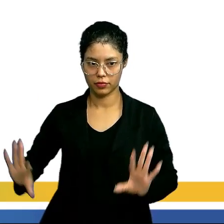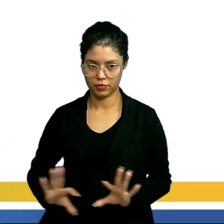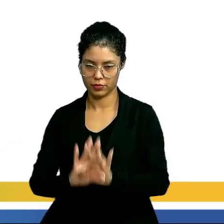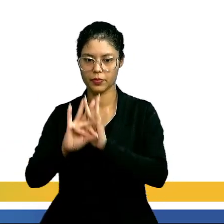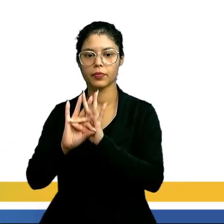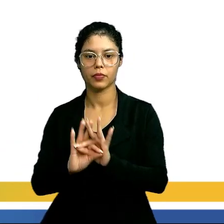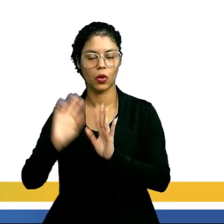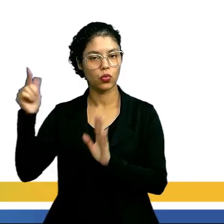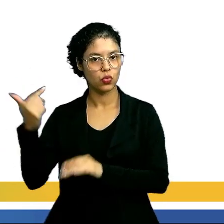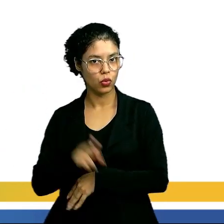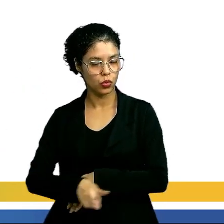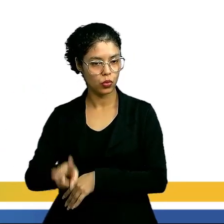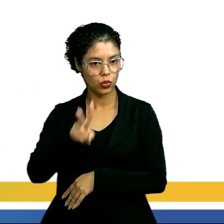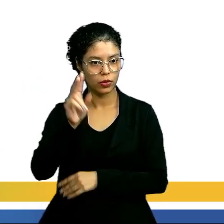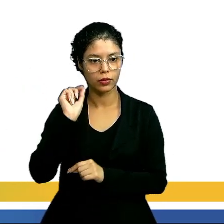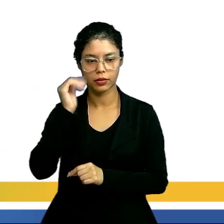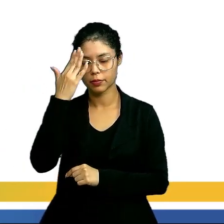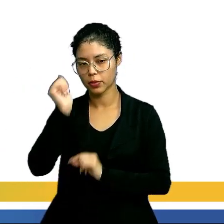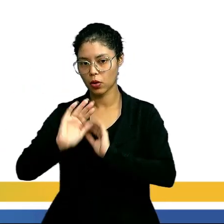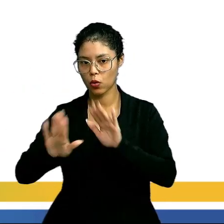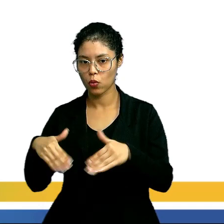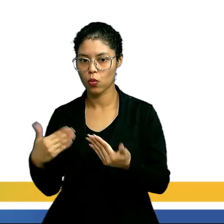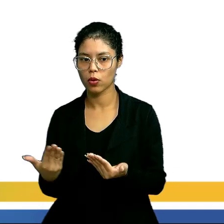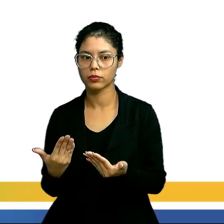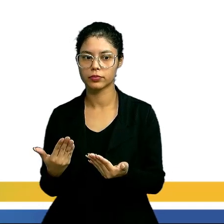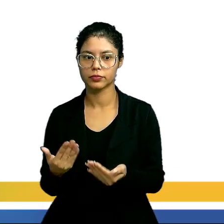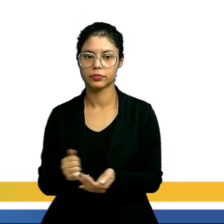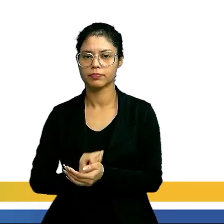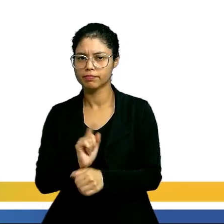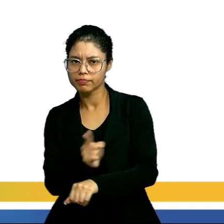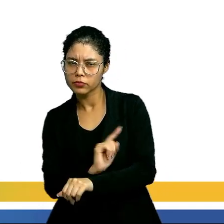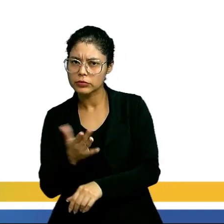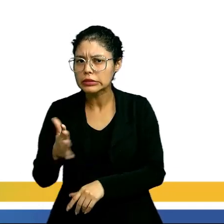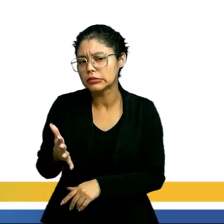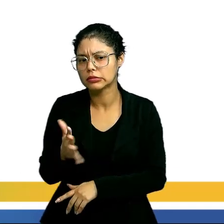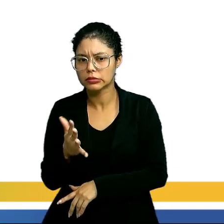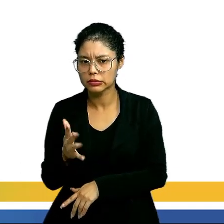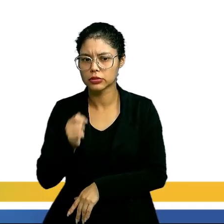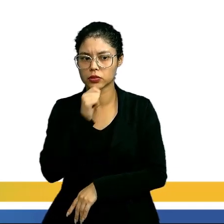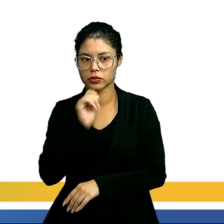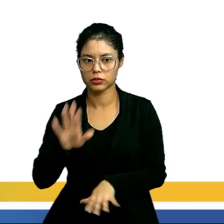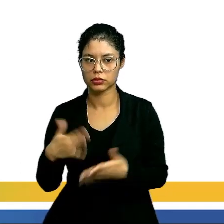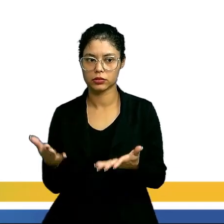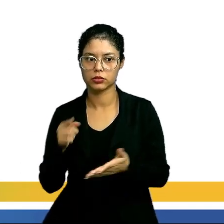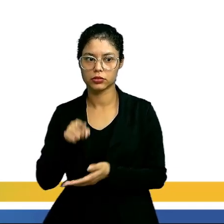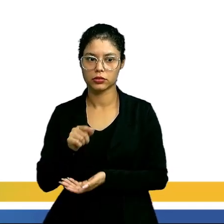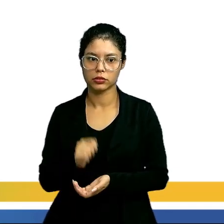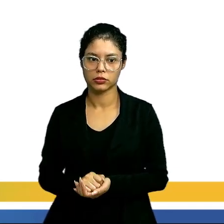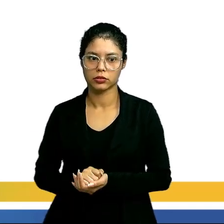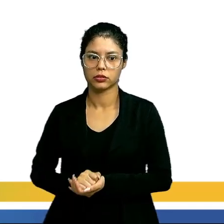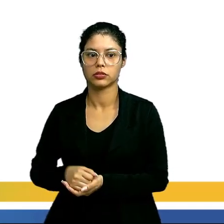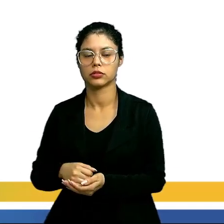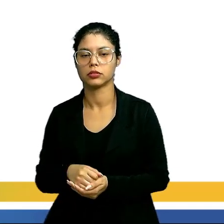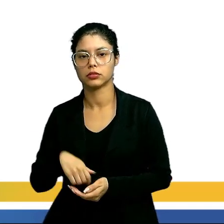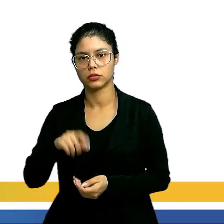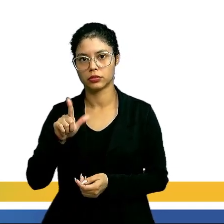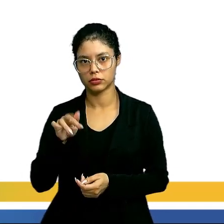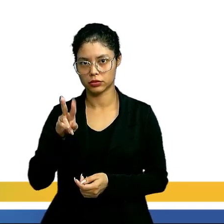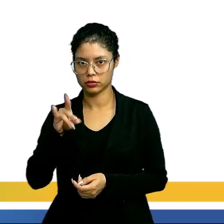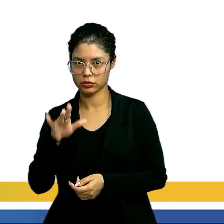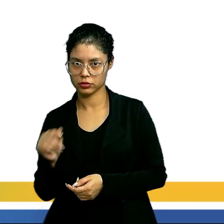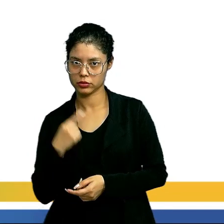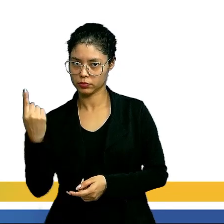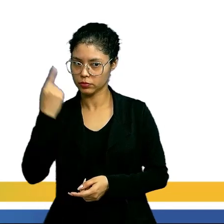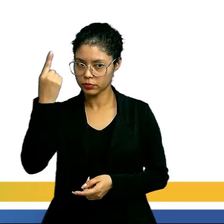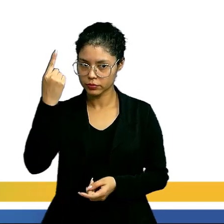Associando os outros valores, aqui queremos saber qual será a velocidade aproximada. Dessa forma, de um lado da igualdade temos a gravidade vezes